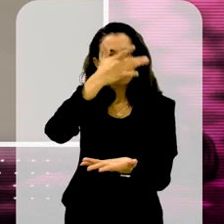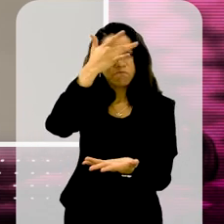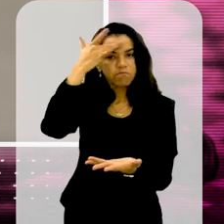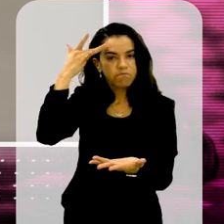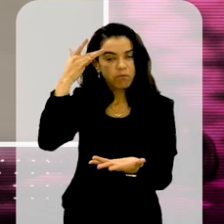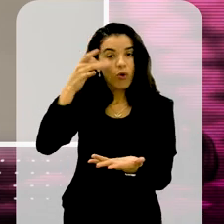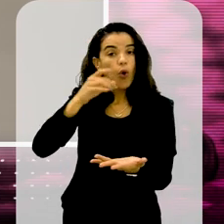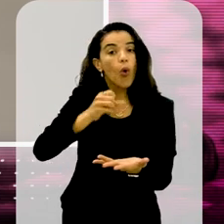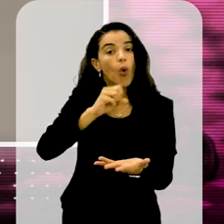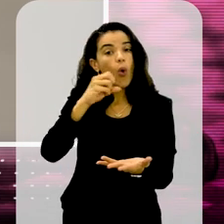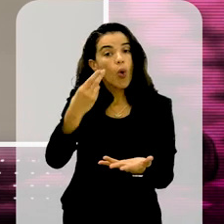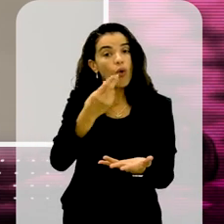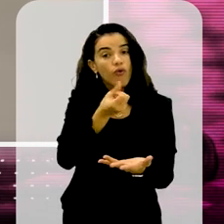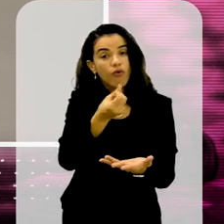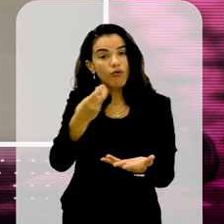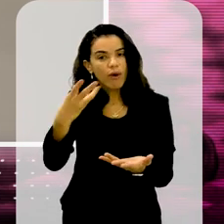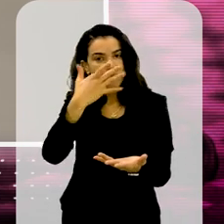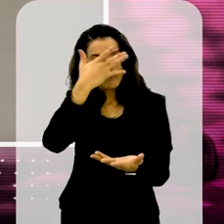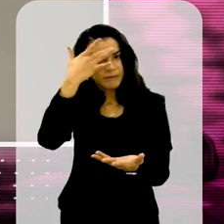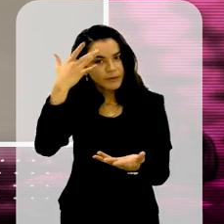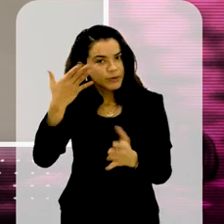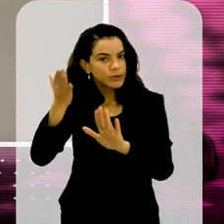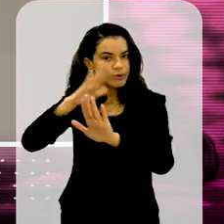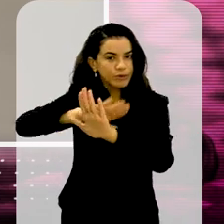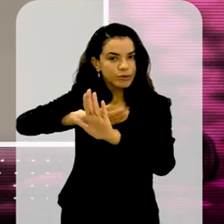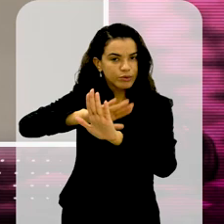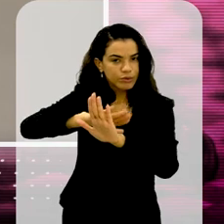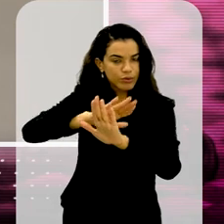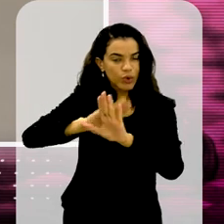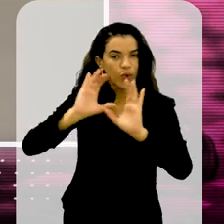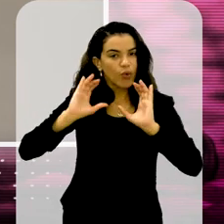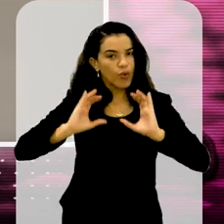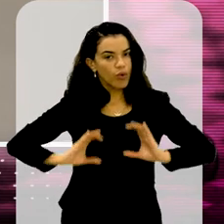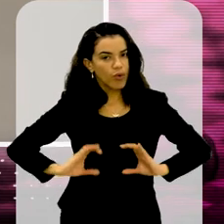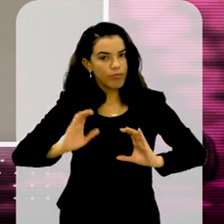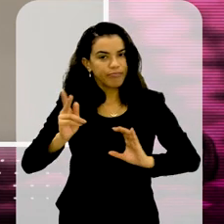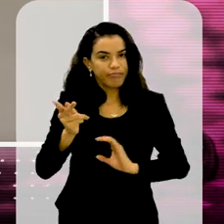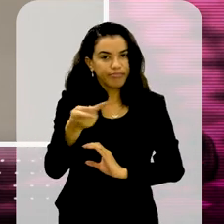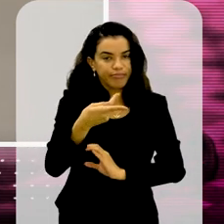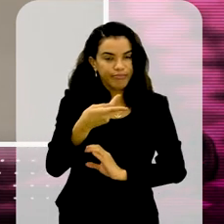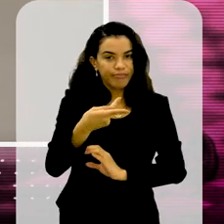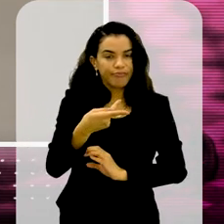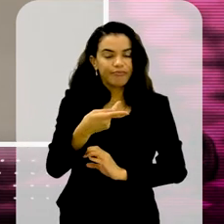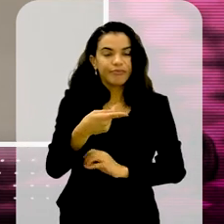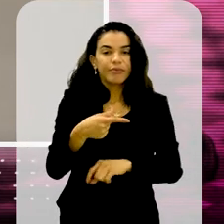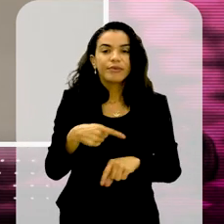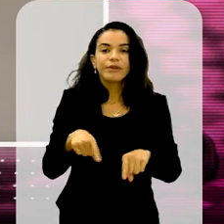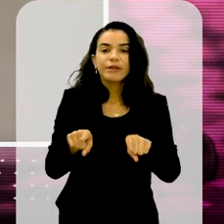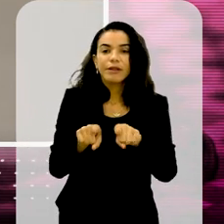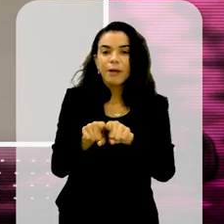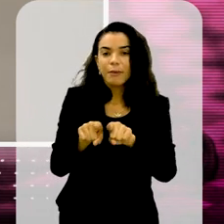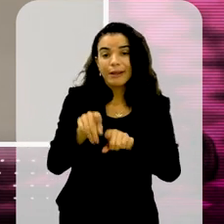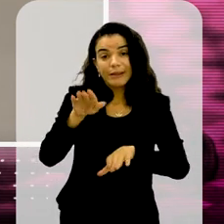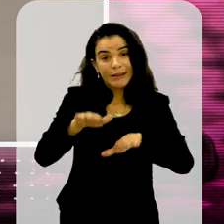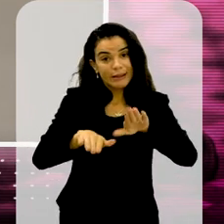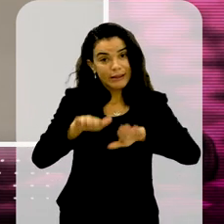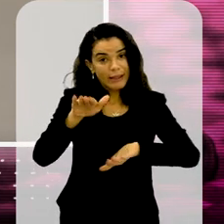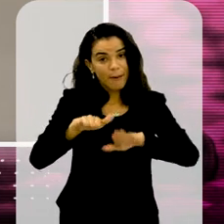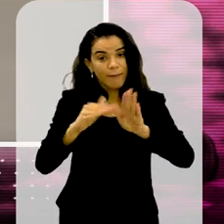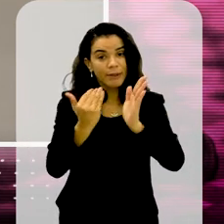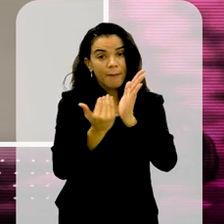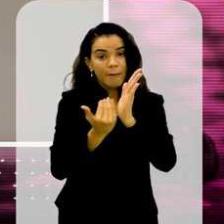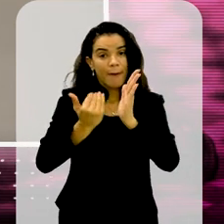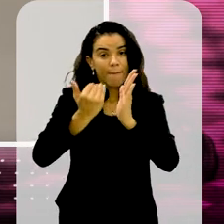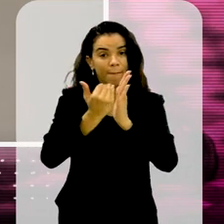desse indivíduo ou desses indivíduos que estão tendo essa série de comportamentos. E não menos importante,